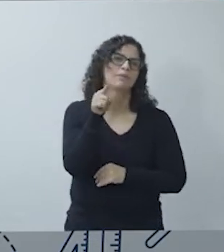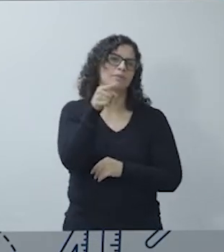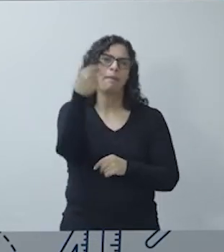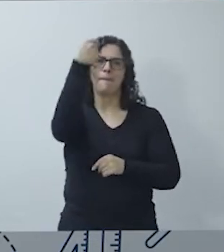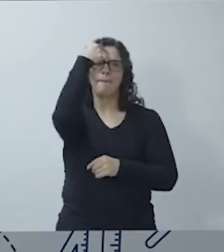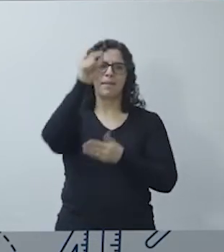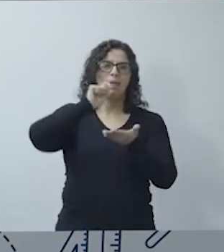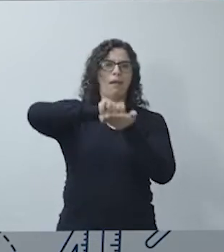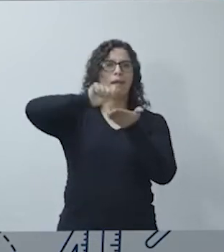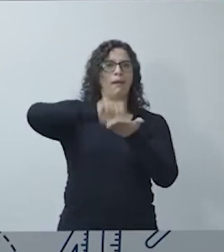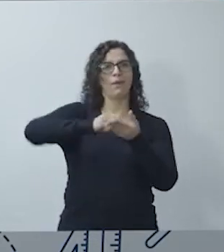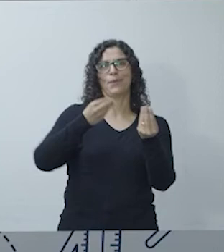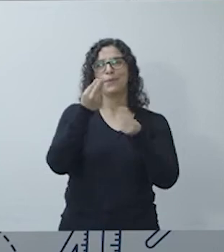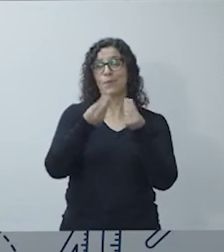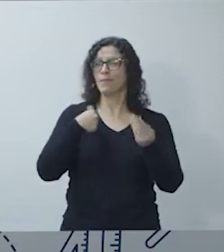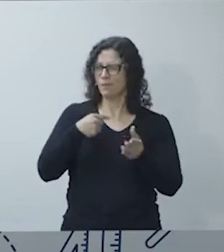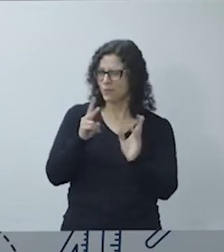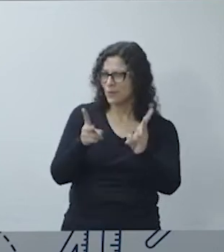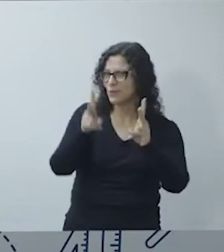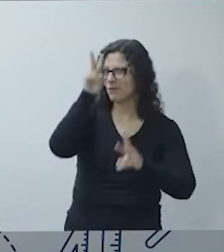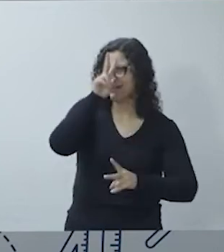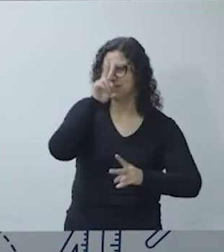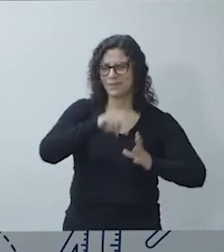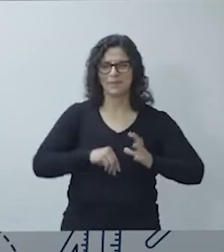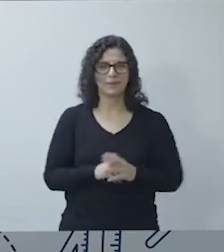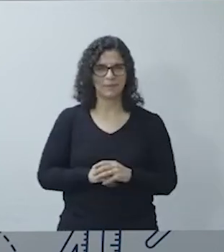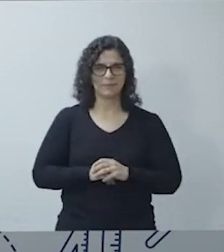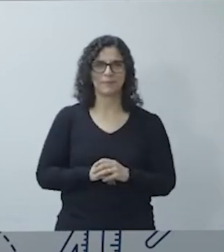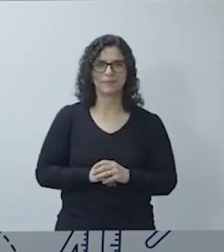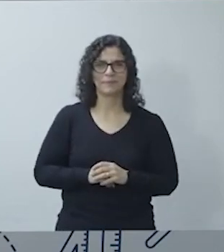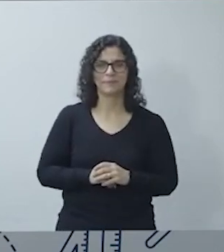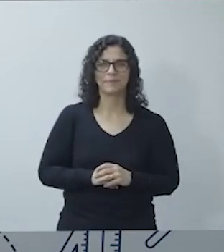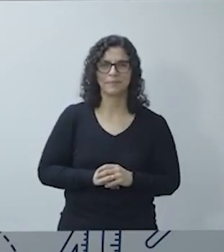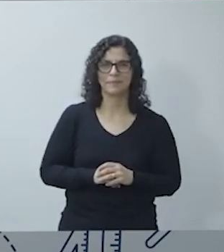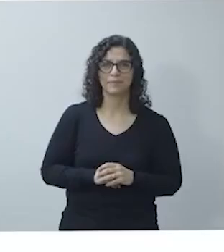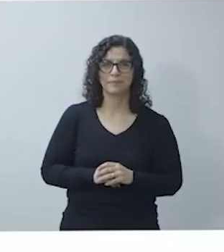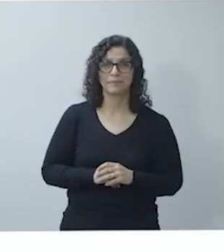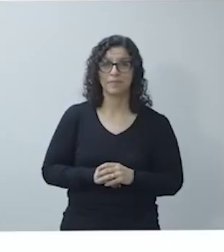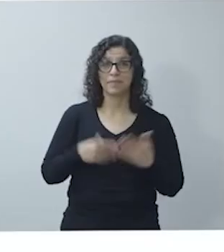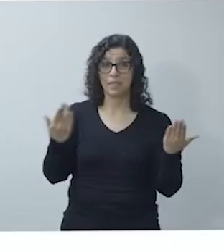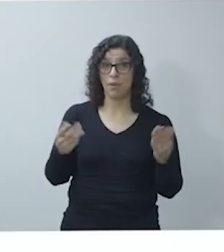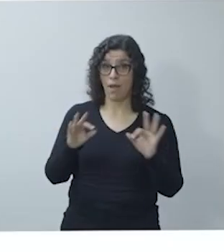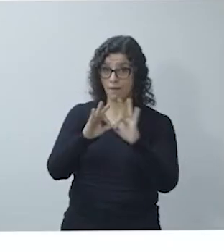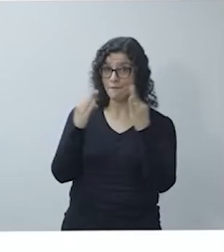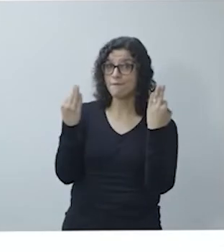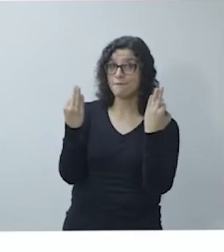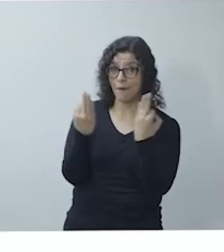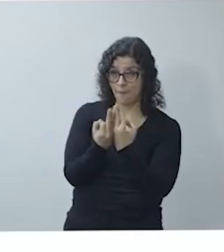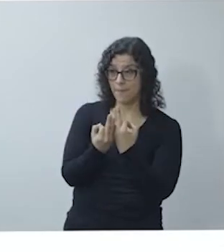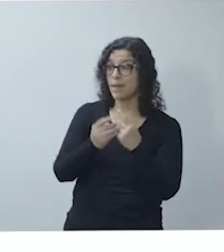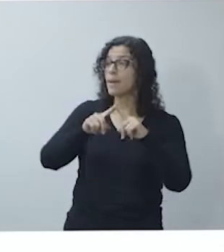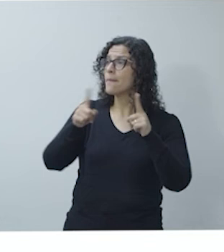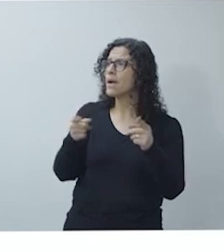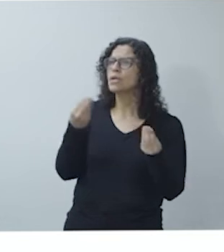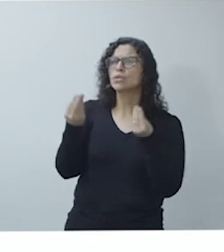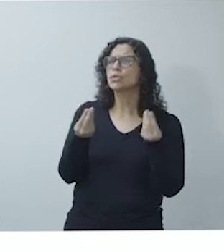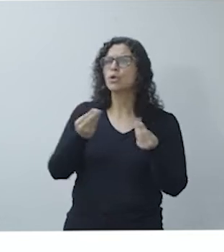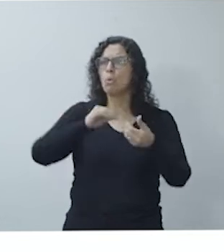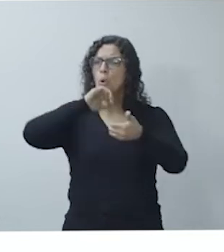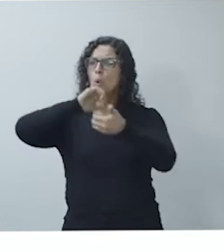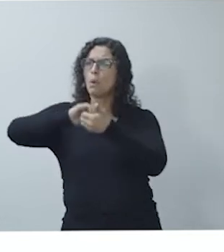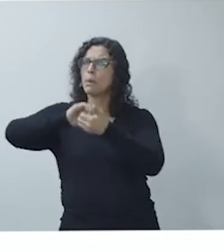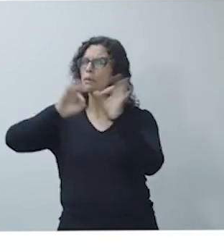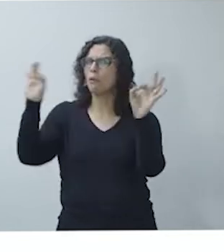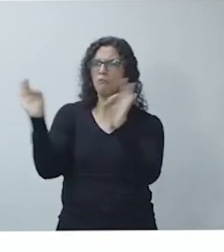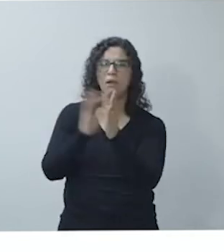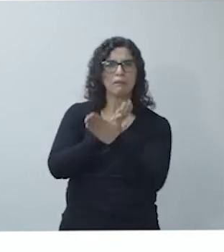você responde. Mas vamos continuar a nossa história. Os parentes, porém, não o cumprimentavam